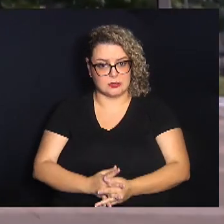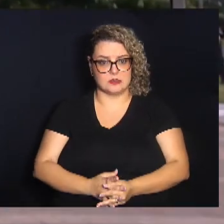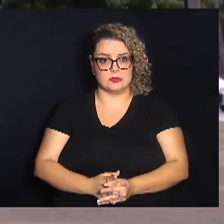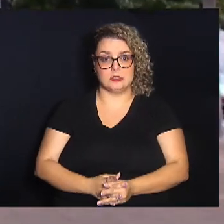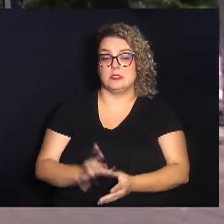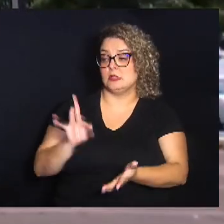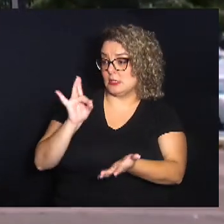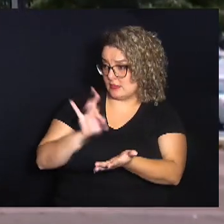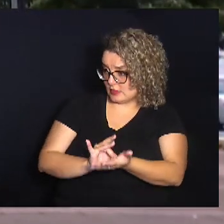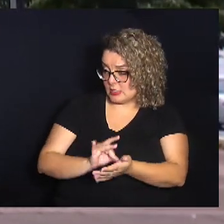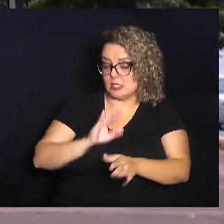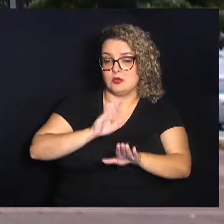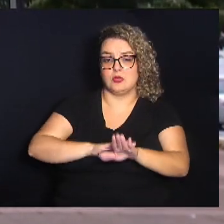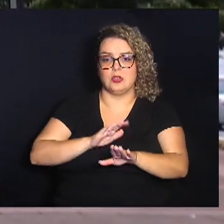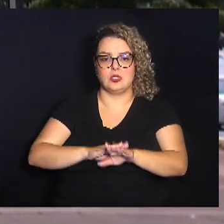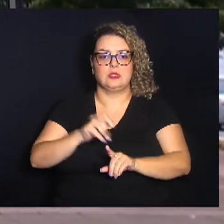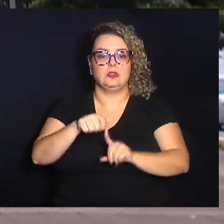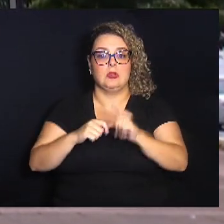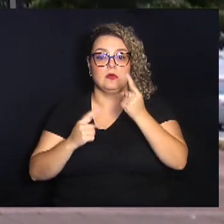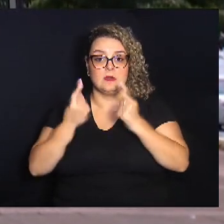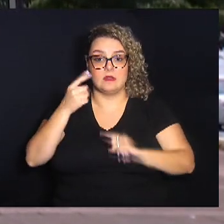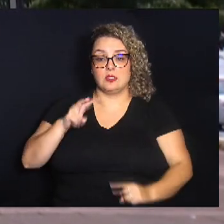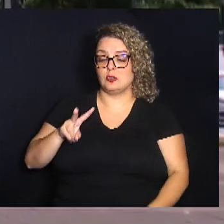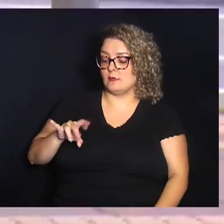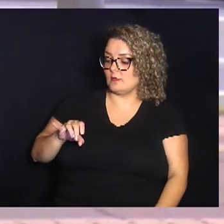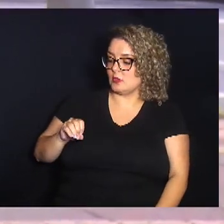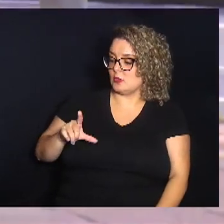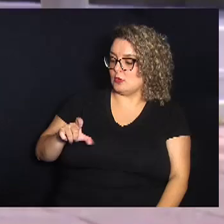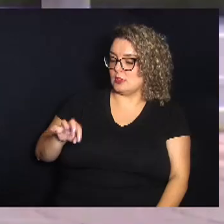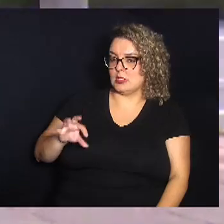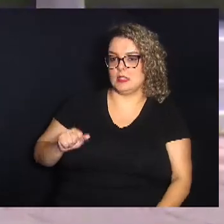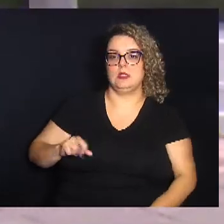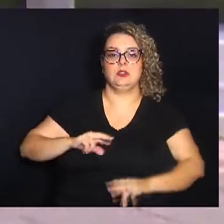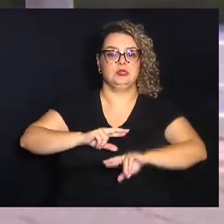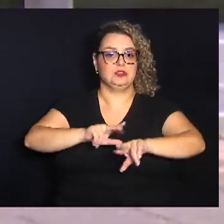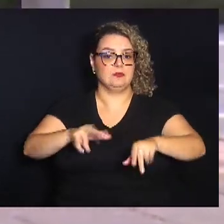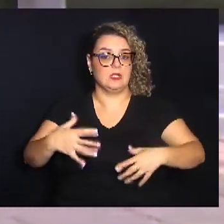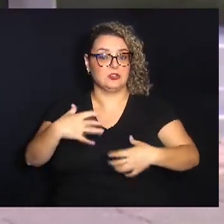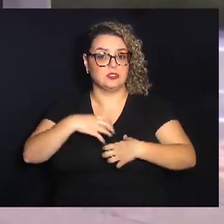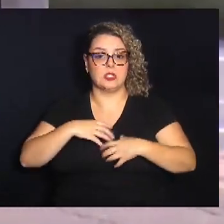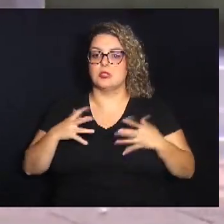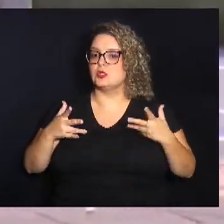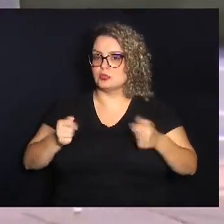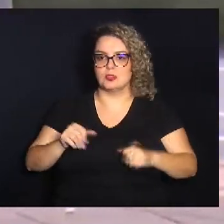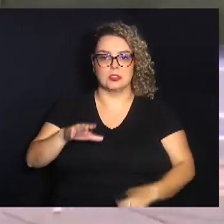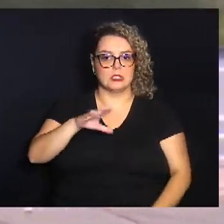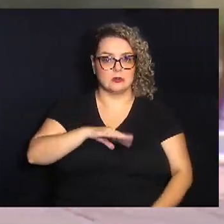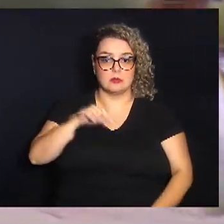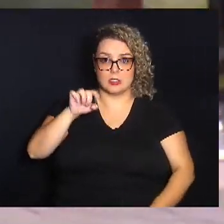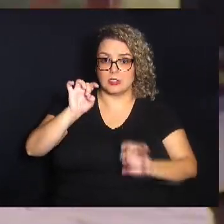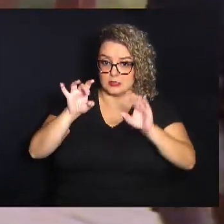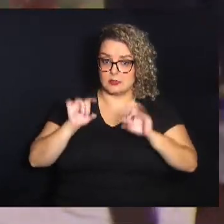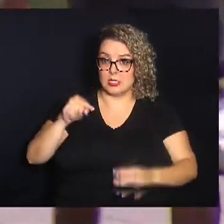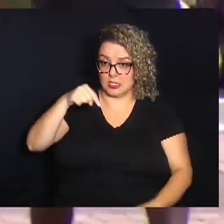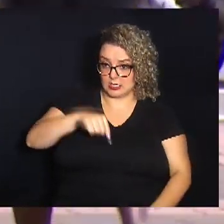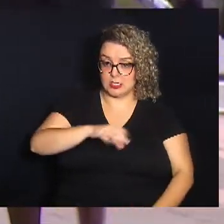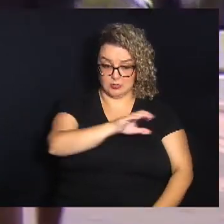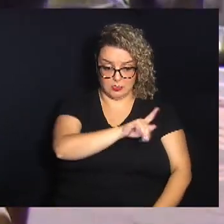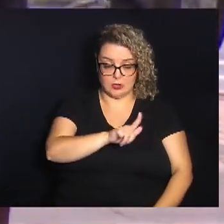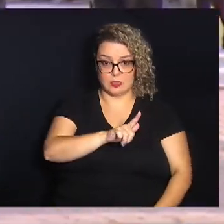verdade, as ações do Fevereiro Violeta elas estão ocorrendo de várias formas por toda a cidade. Especificamente aqui no Campo Grande, na